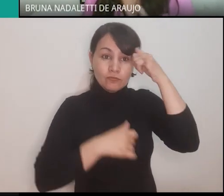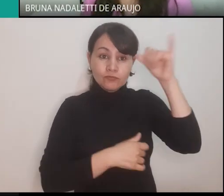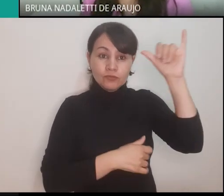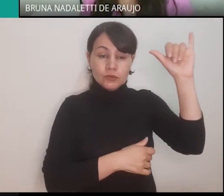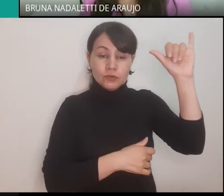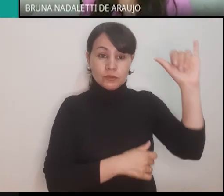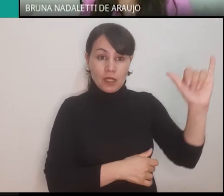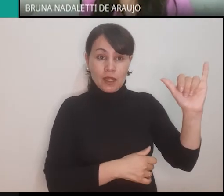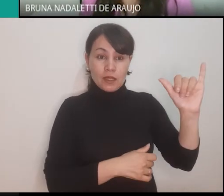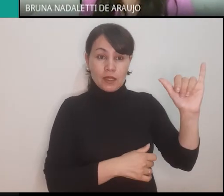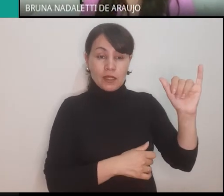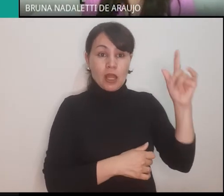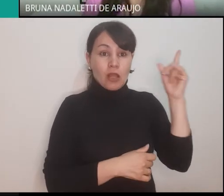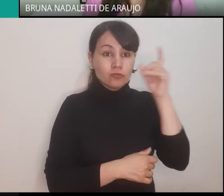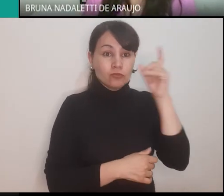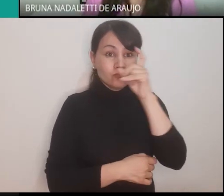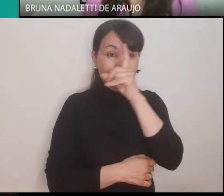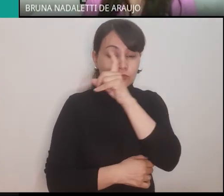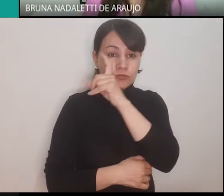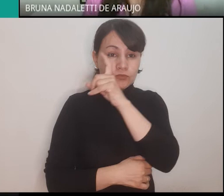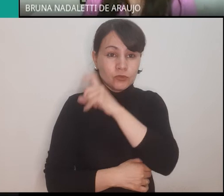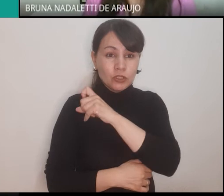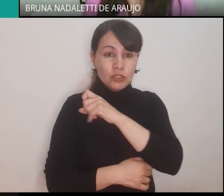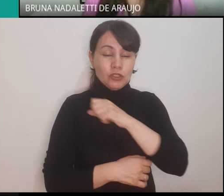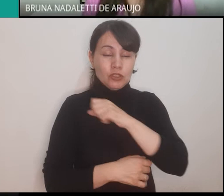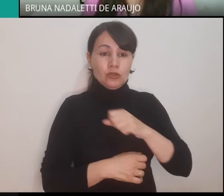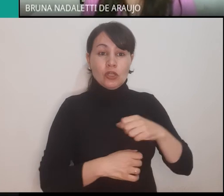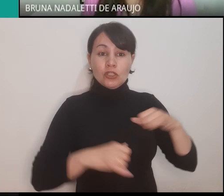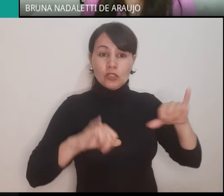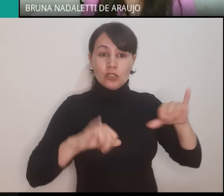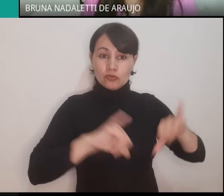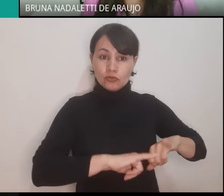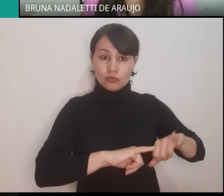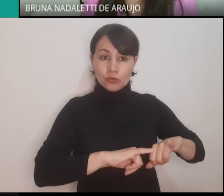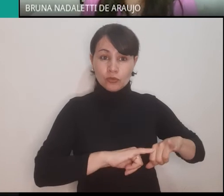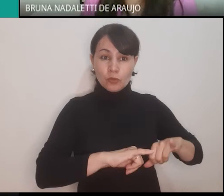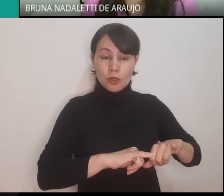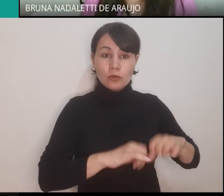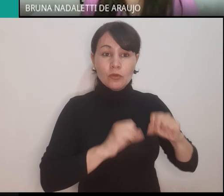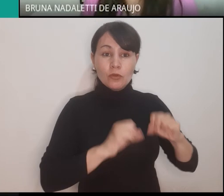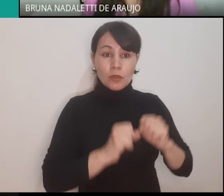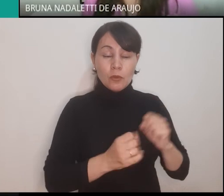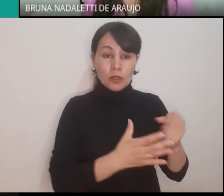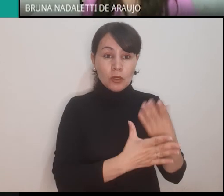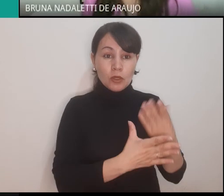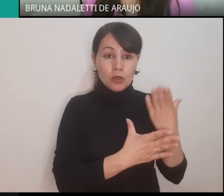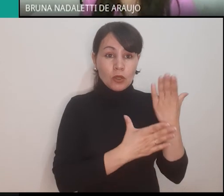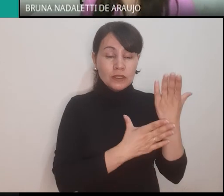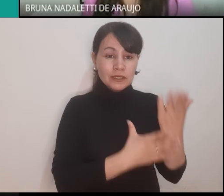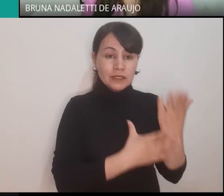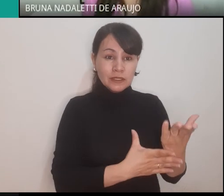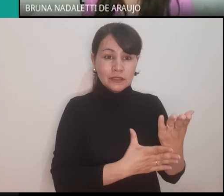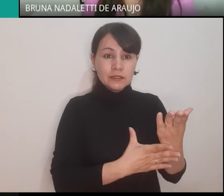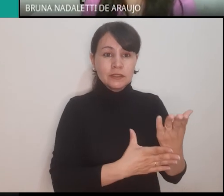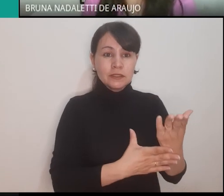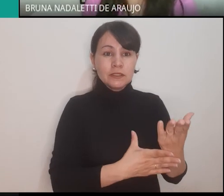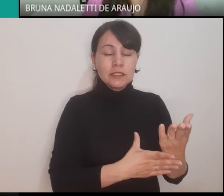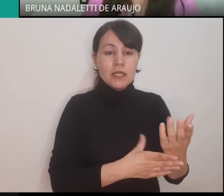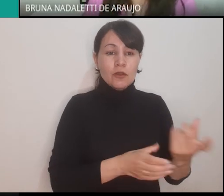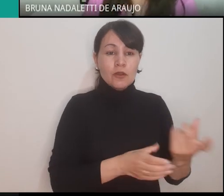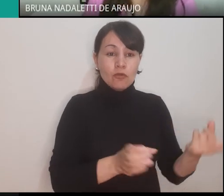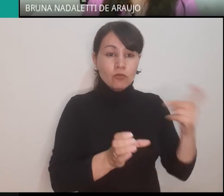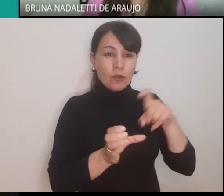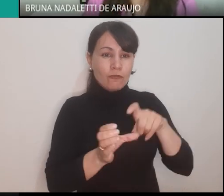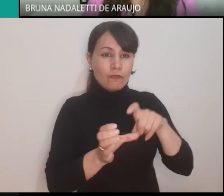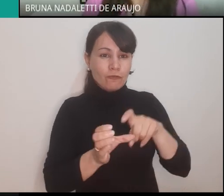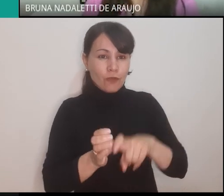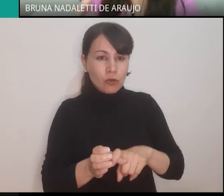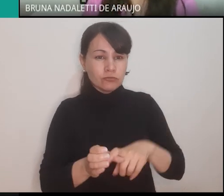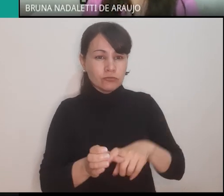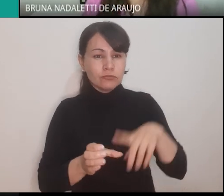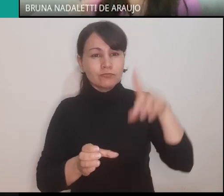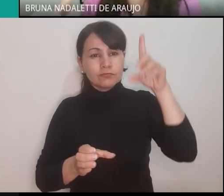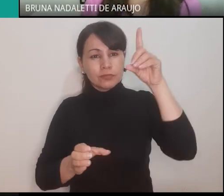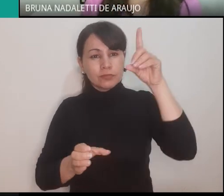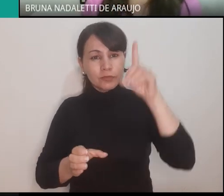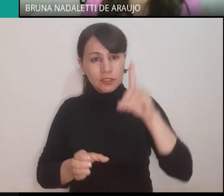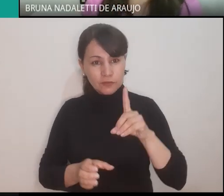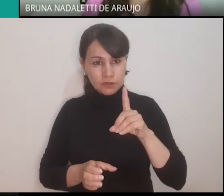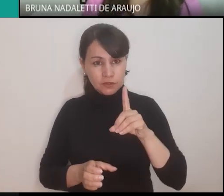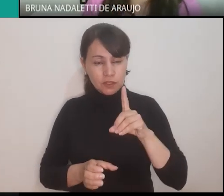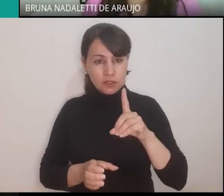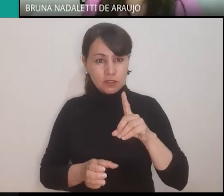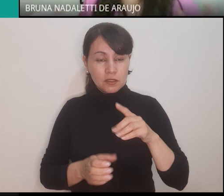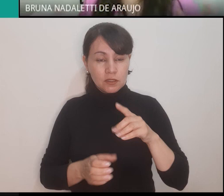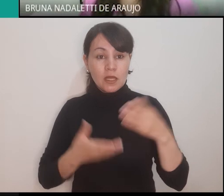maior risco de sofrer estenose, que pode gerar um retorno venoso deficiente. E aqui eu